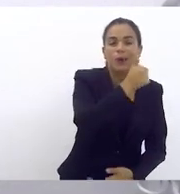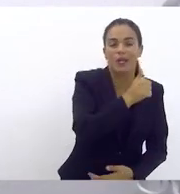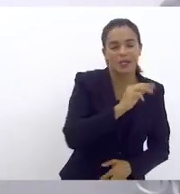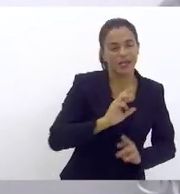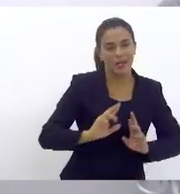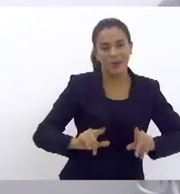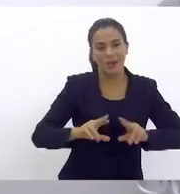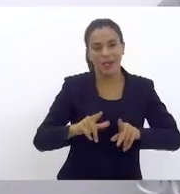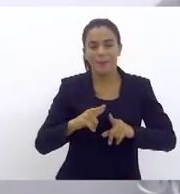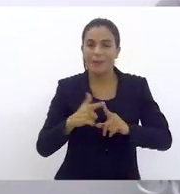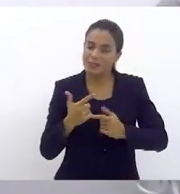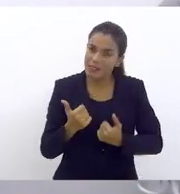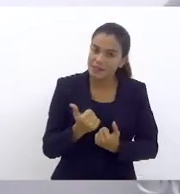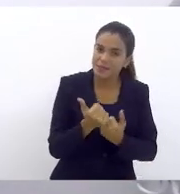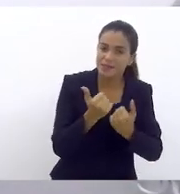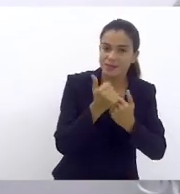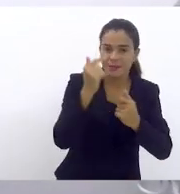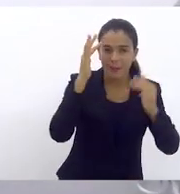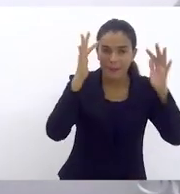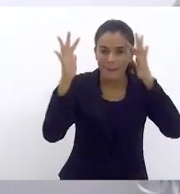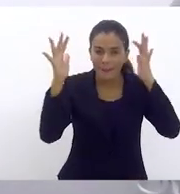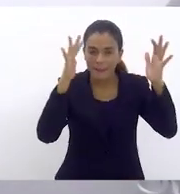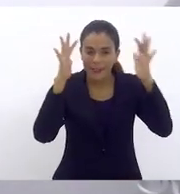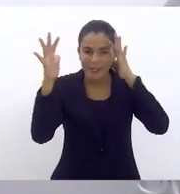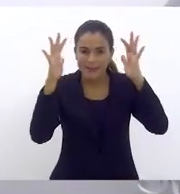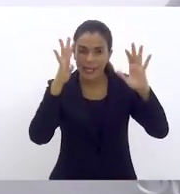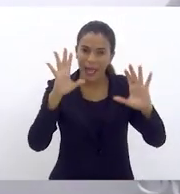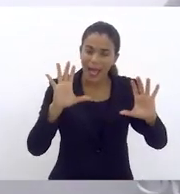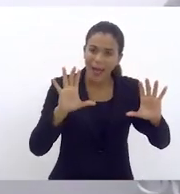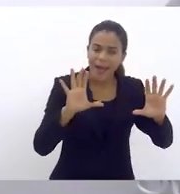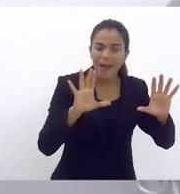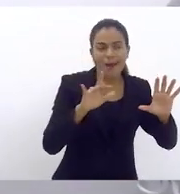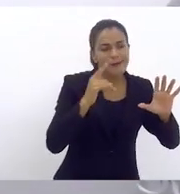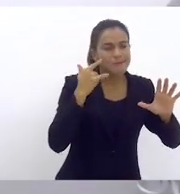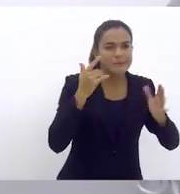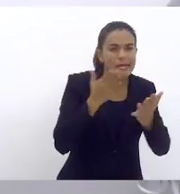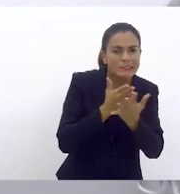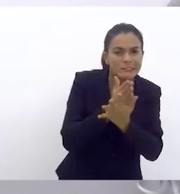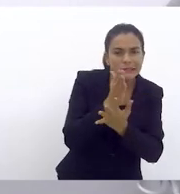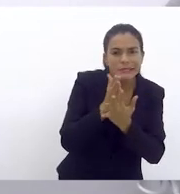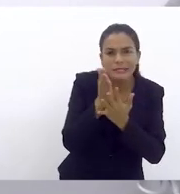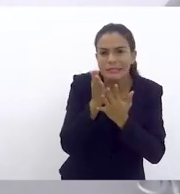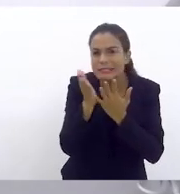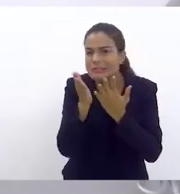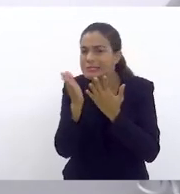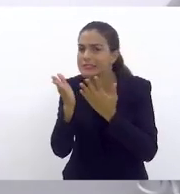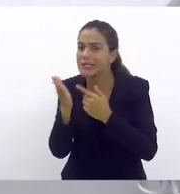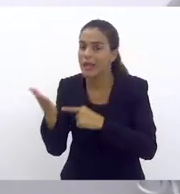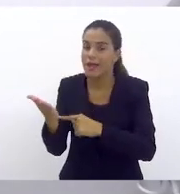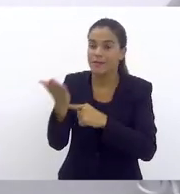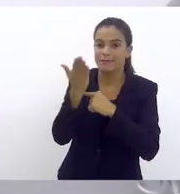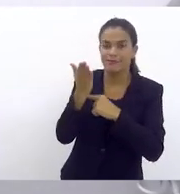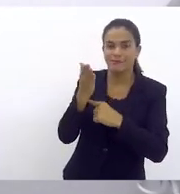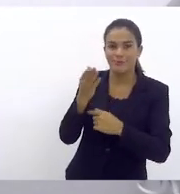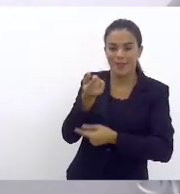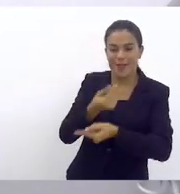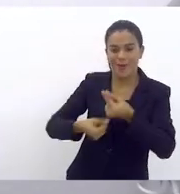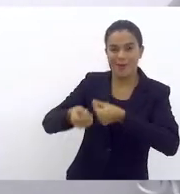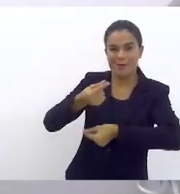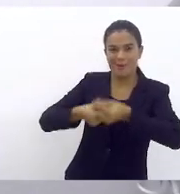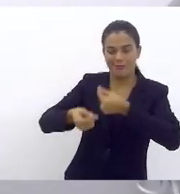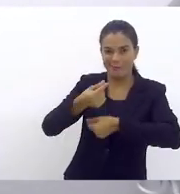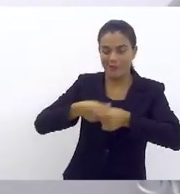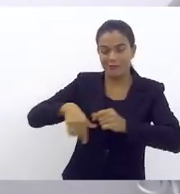consiga de fato pensar cadeias né vinculadas que nem robustez a nossa economia